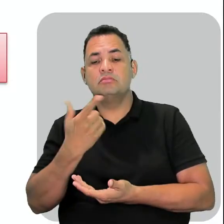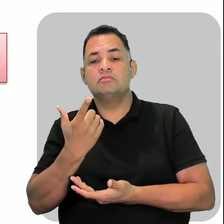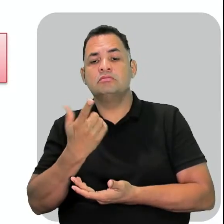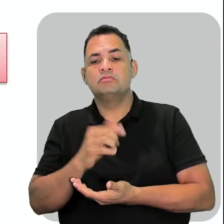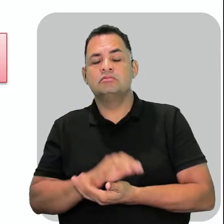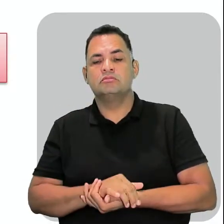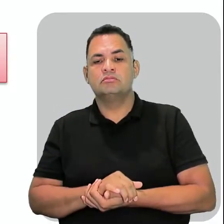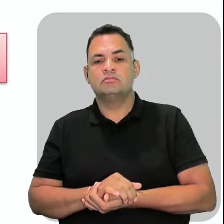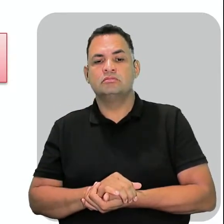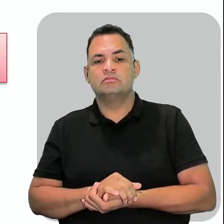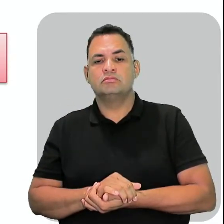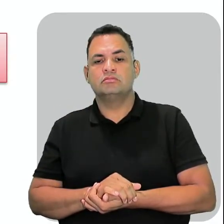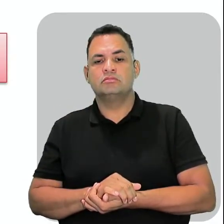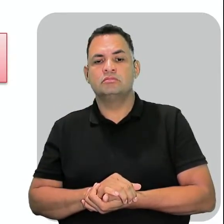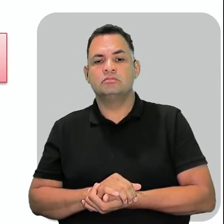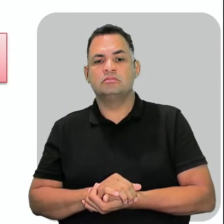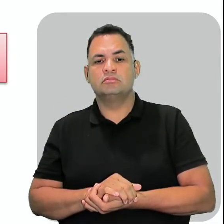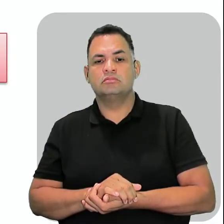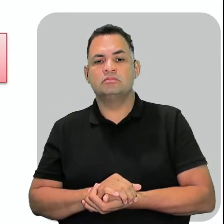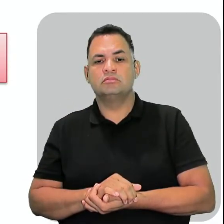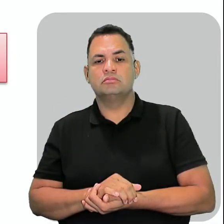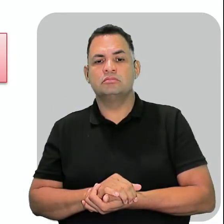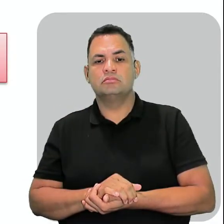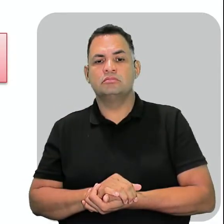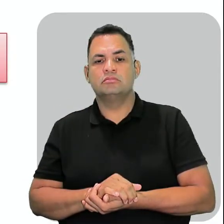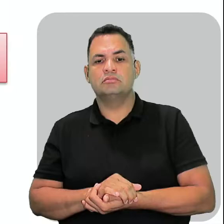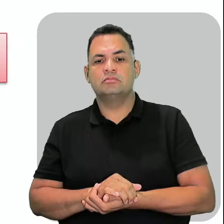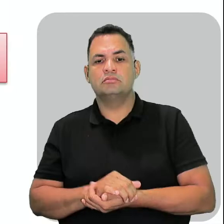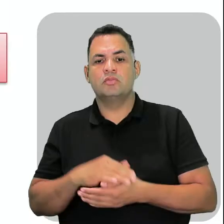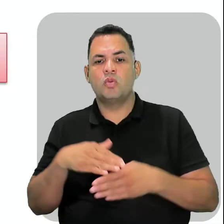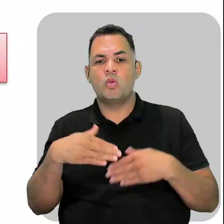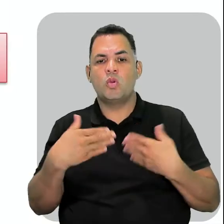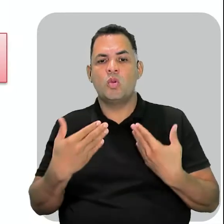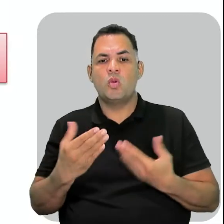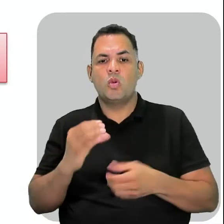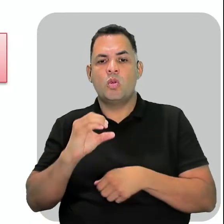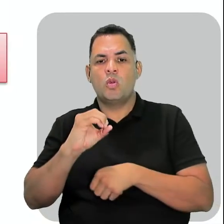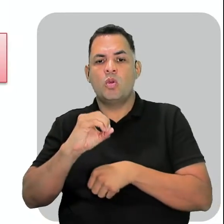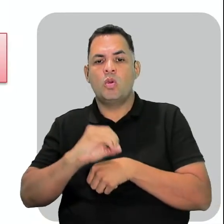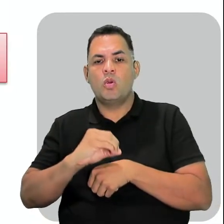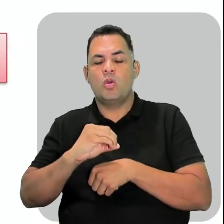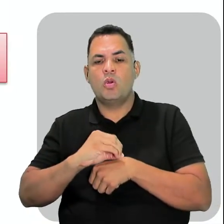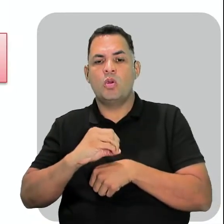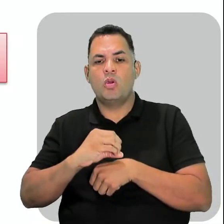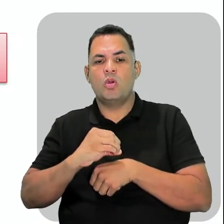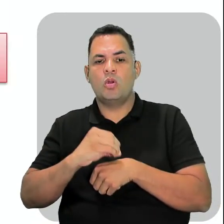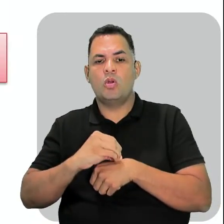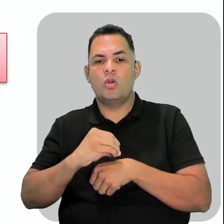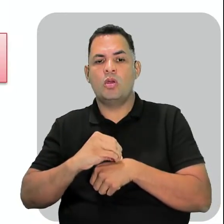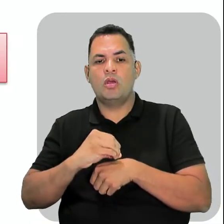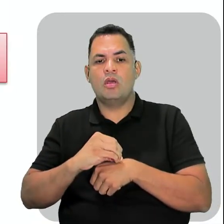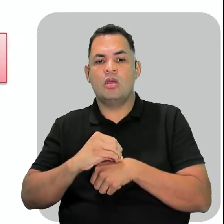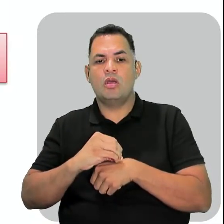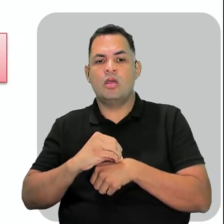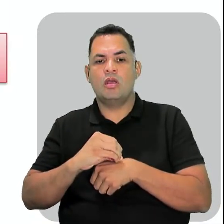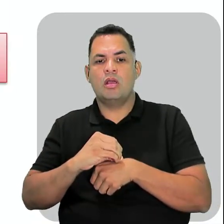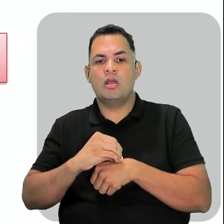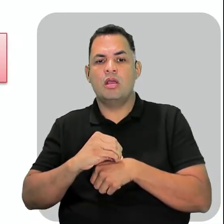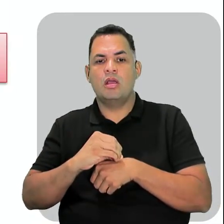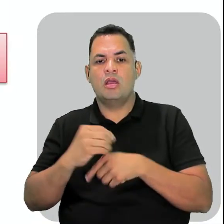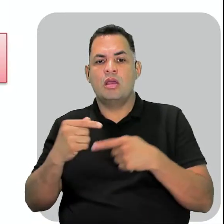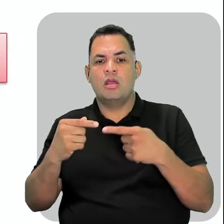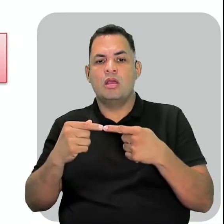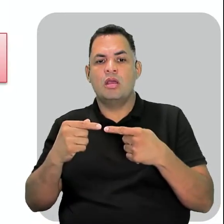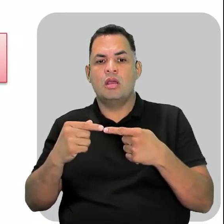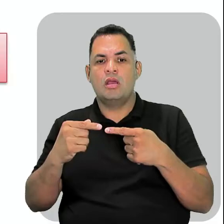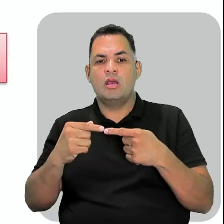onde? Daqui, ó. Quando o oxigênio, deixa eu apagar para vocês observarem. Quando o oxigênio se